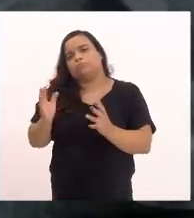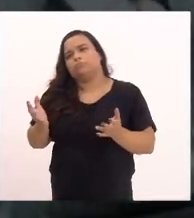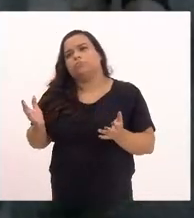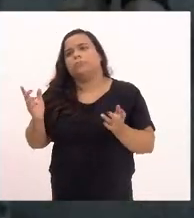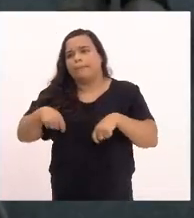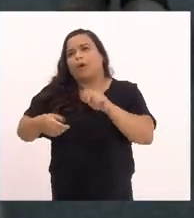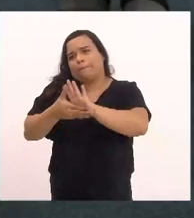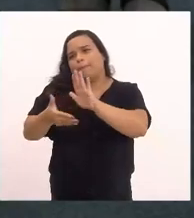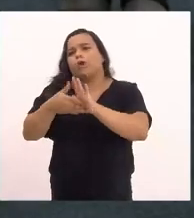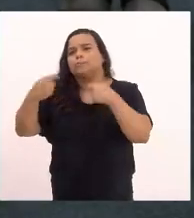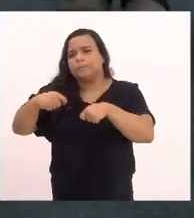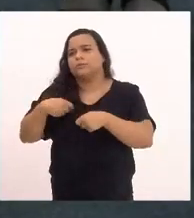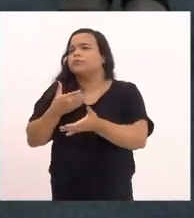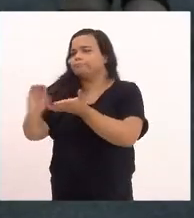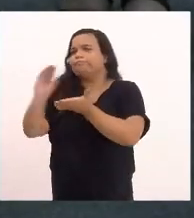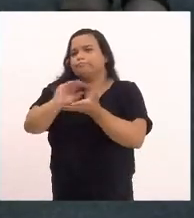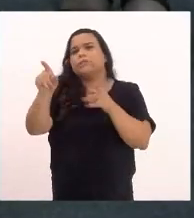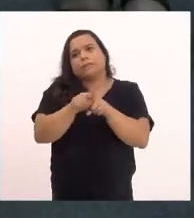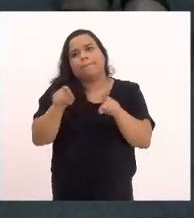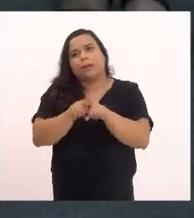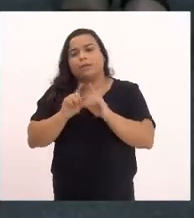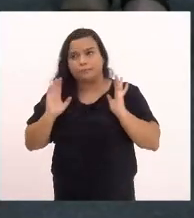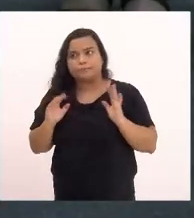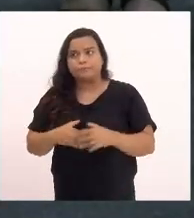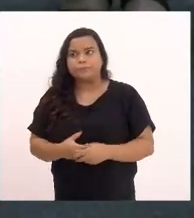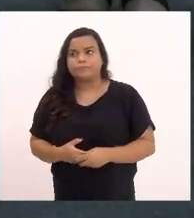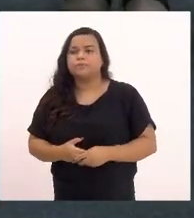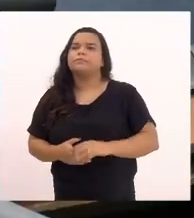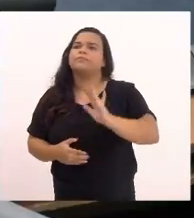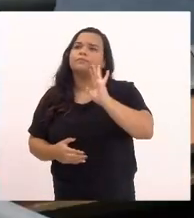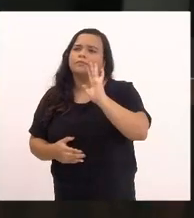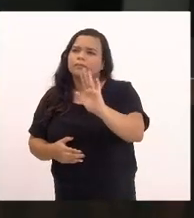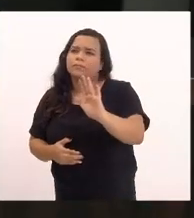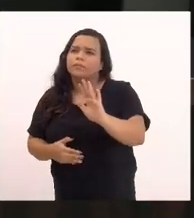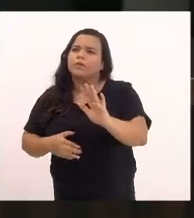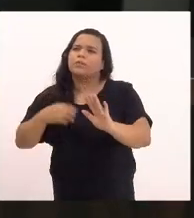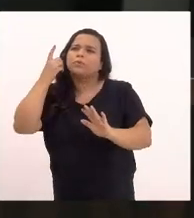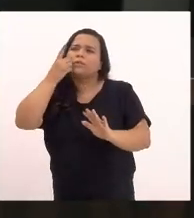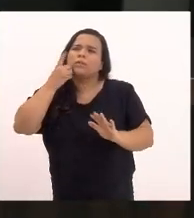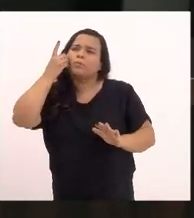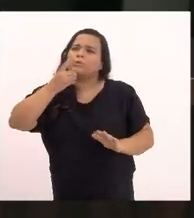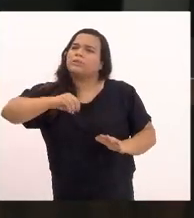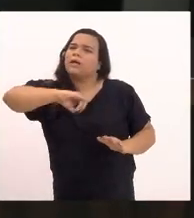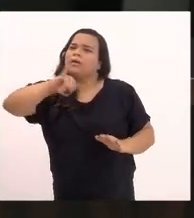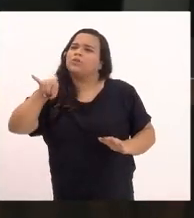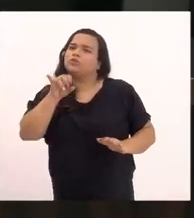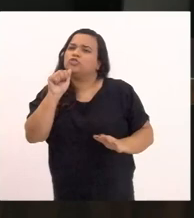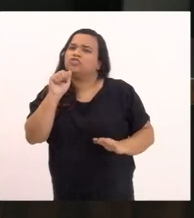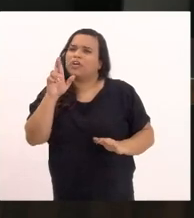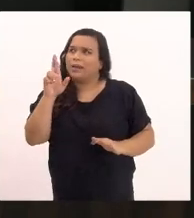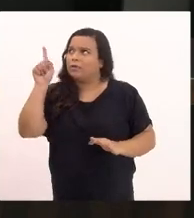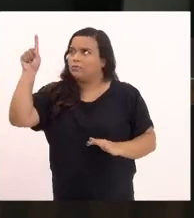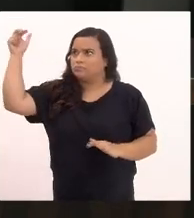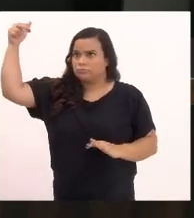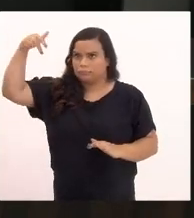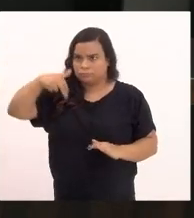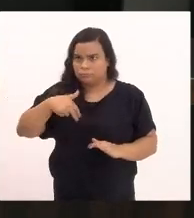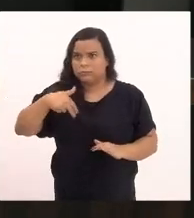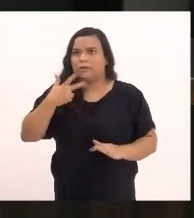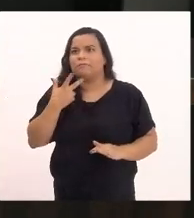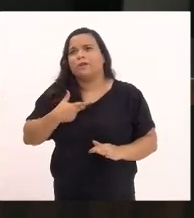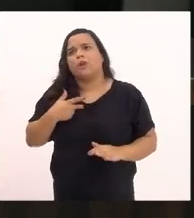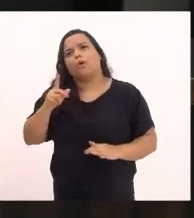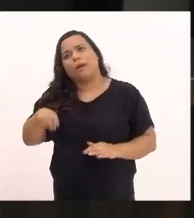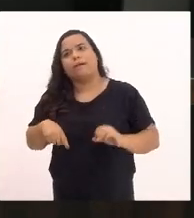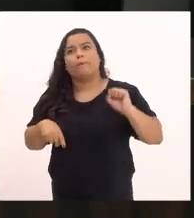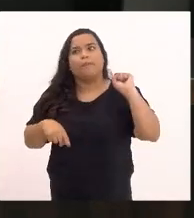fazer um gesto nesse sentido também. Então, deixa o deputado Jair está descendo. Ele me disse aqui há pouco que seriam entre 8 e